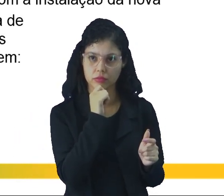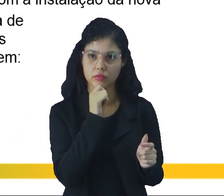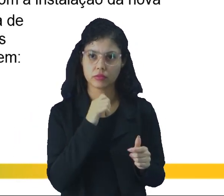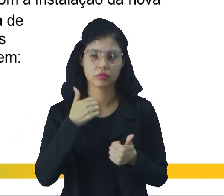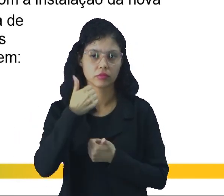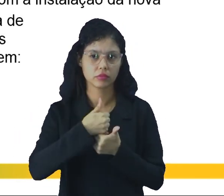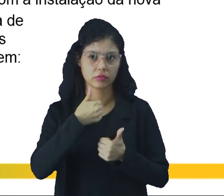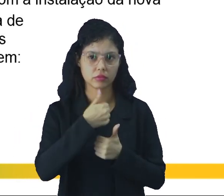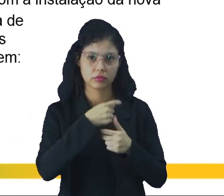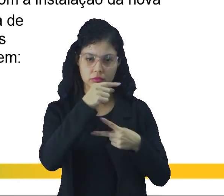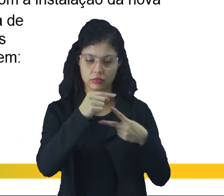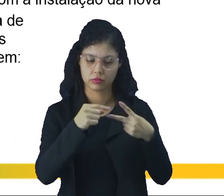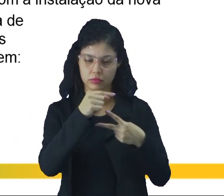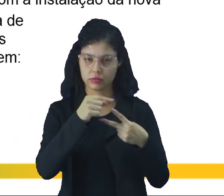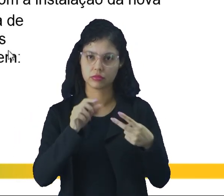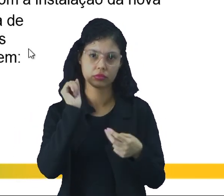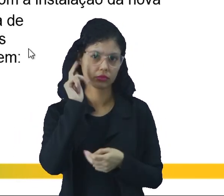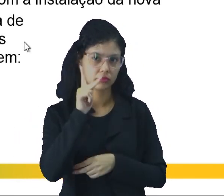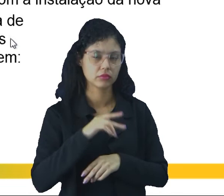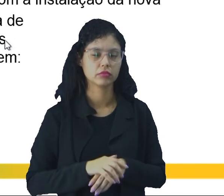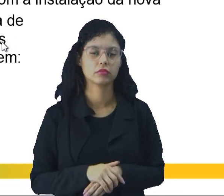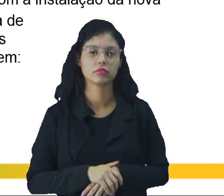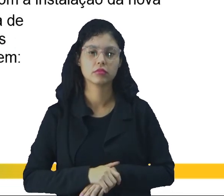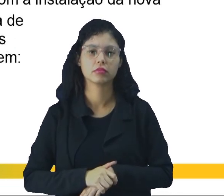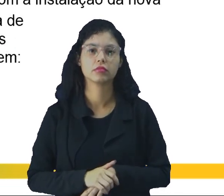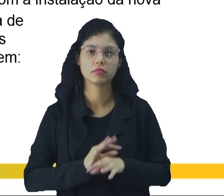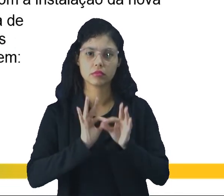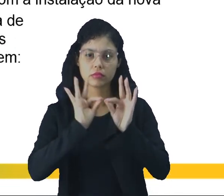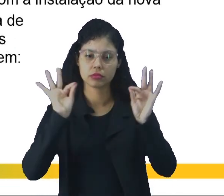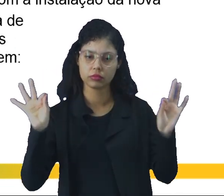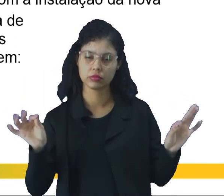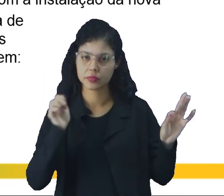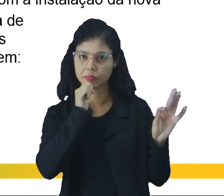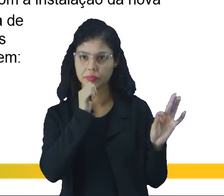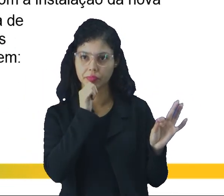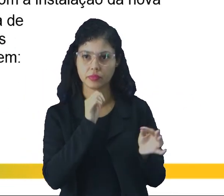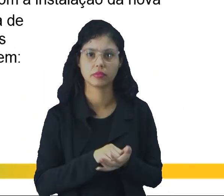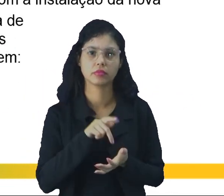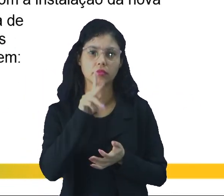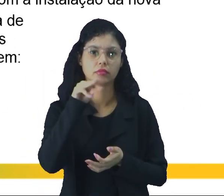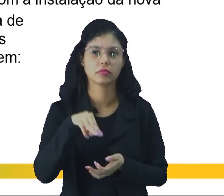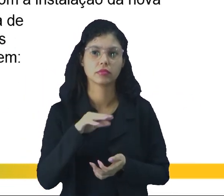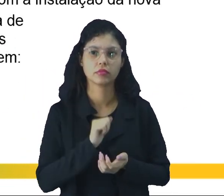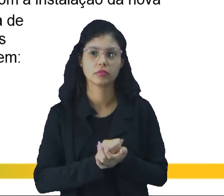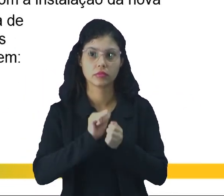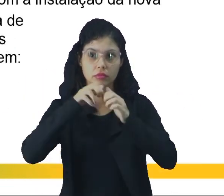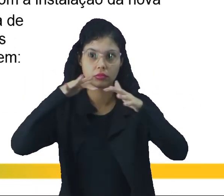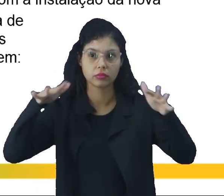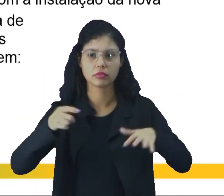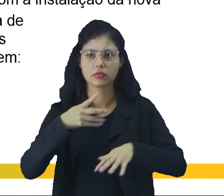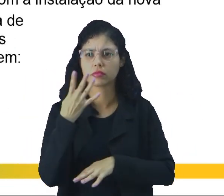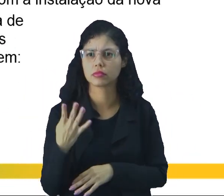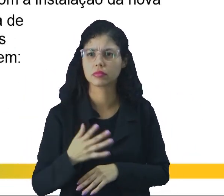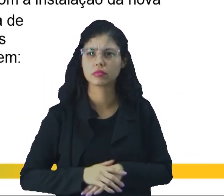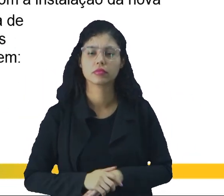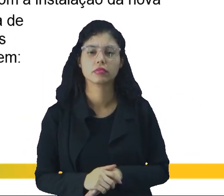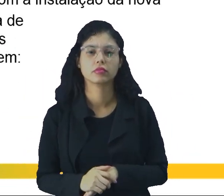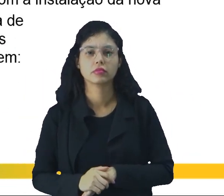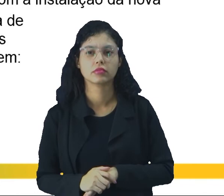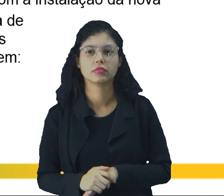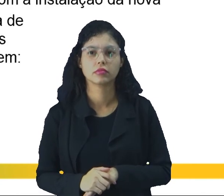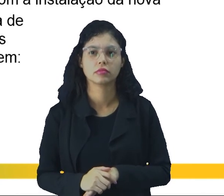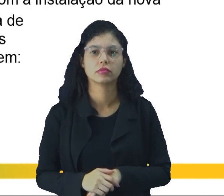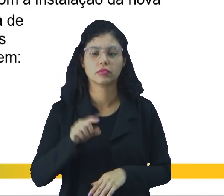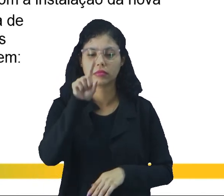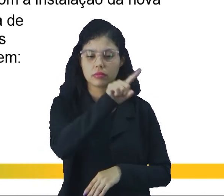para substituir essas duas, tá? A medida da área de cobertura em quilômetros quadrados foi ampliada em quanto? Espera aí. Eu vou